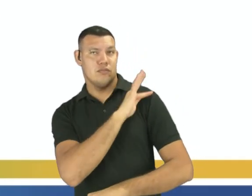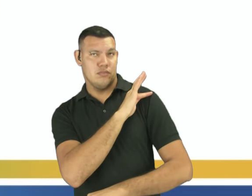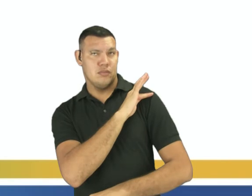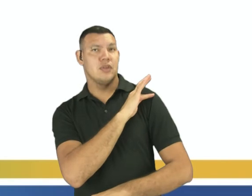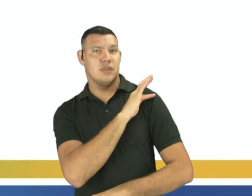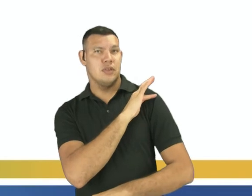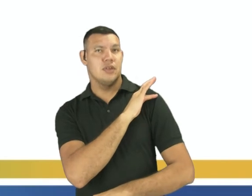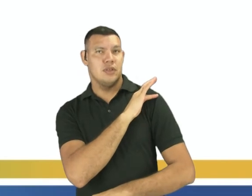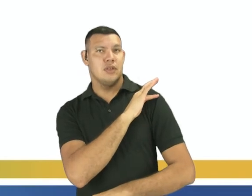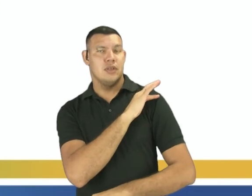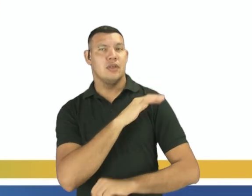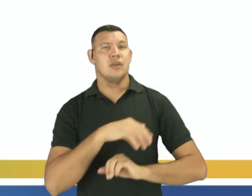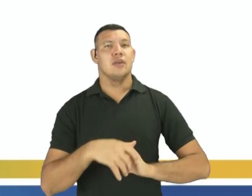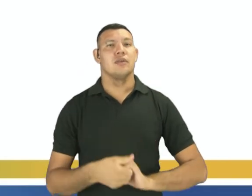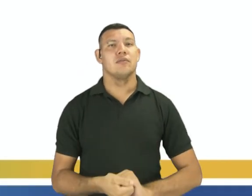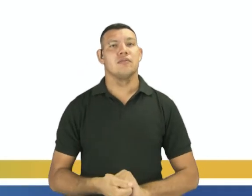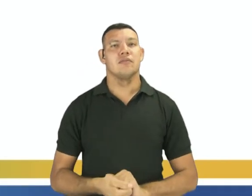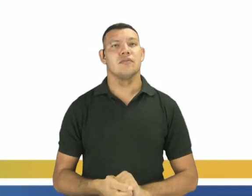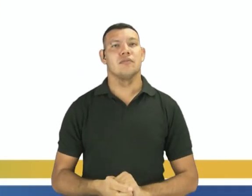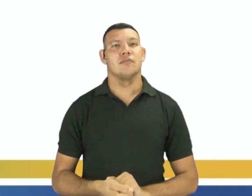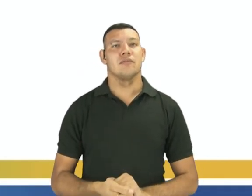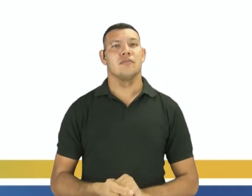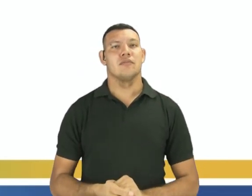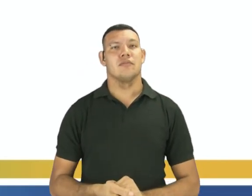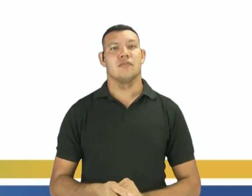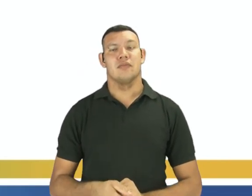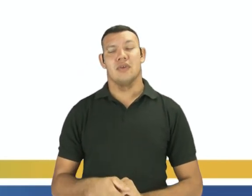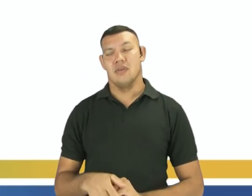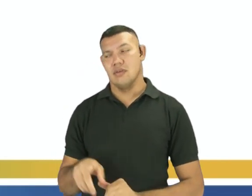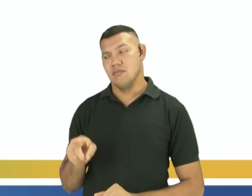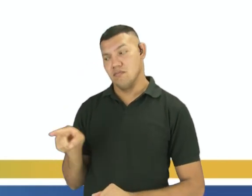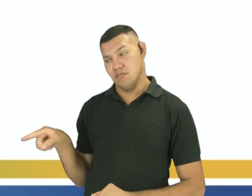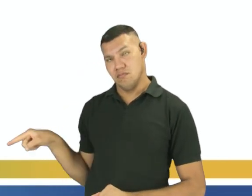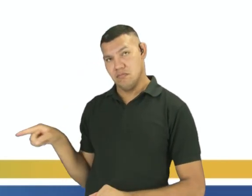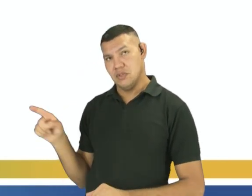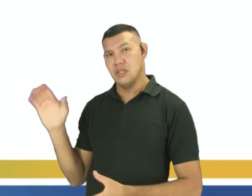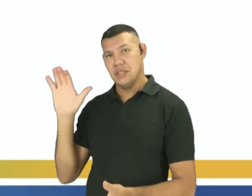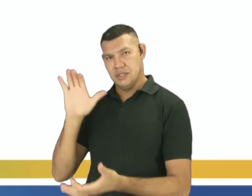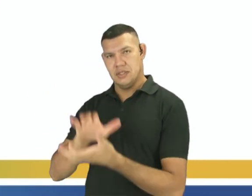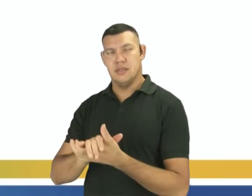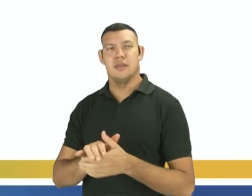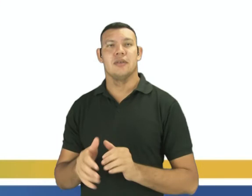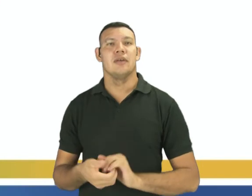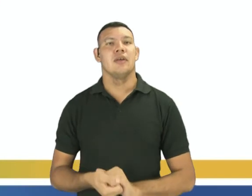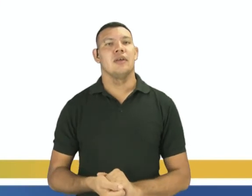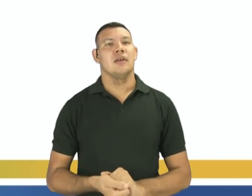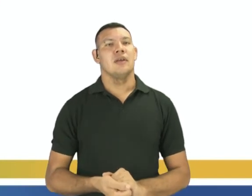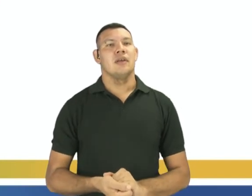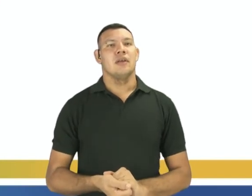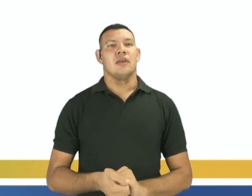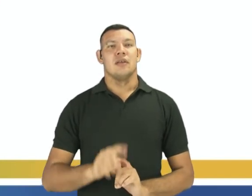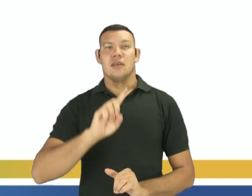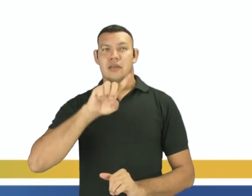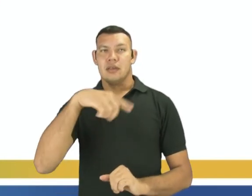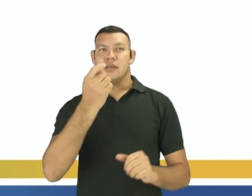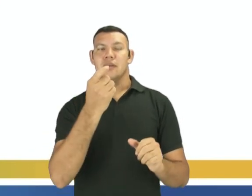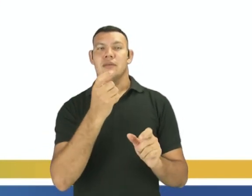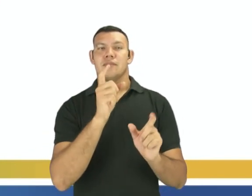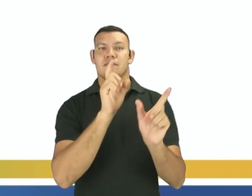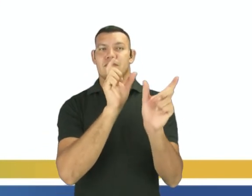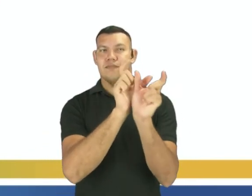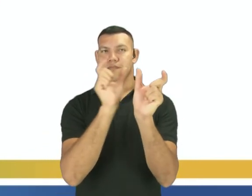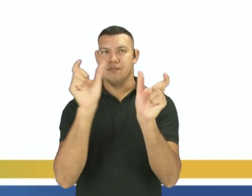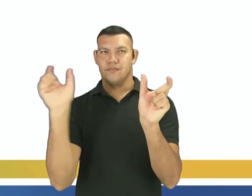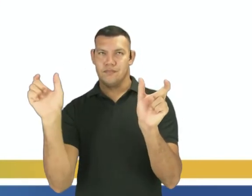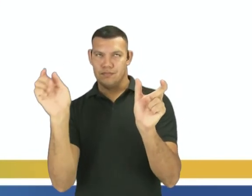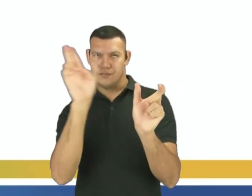uma preposição. Lembram também, né? Lembram que depois de uma preposição, sempre usamos o